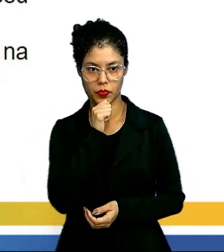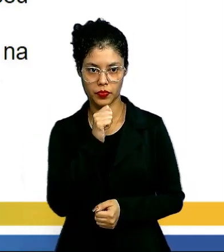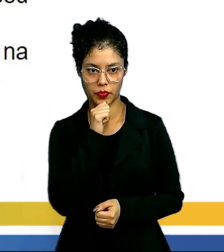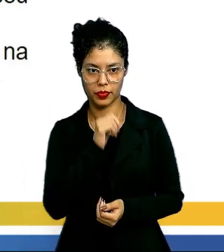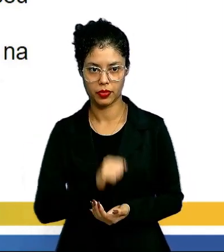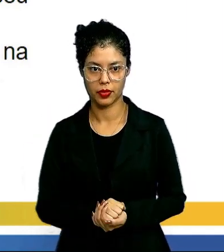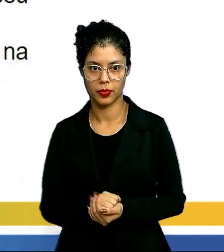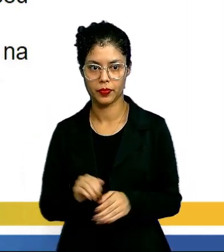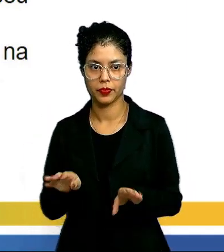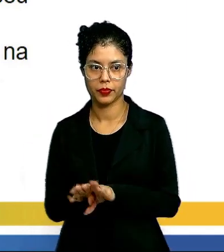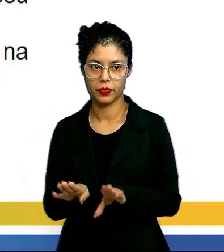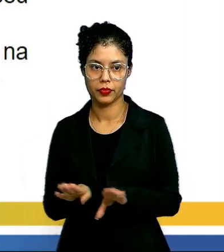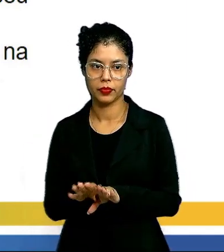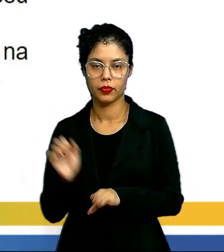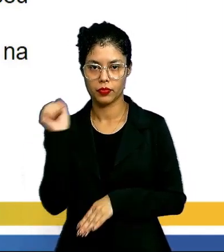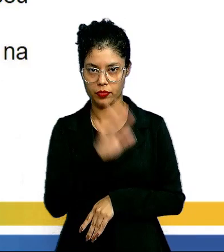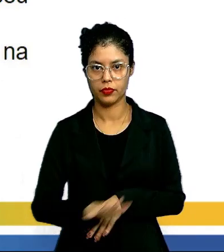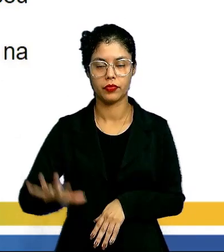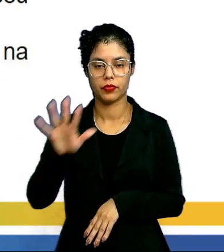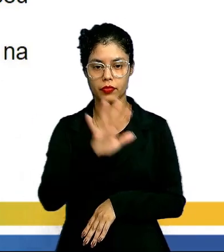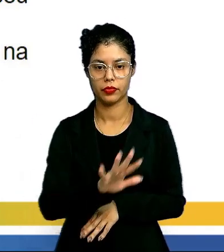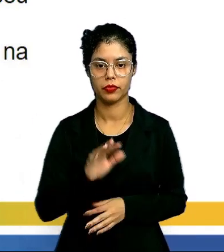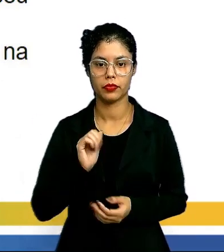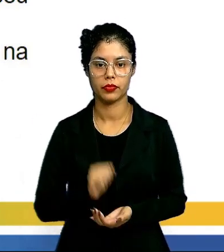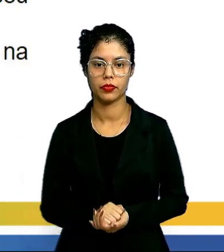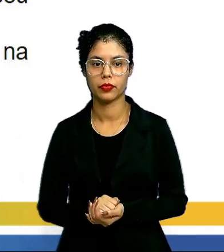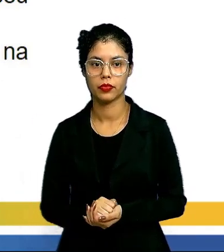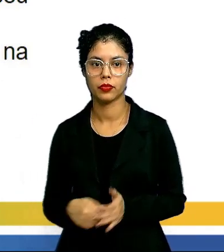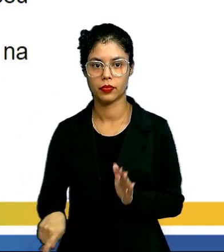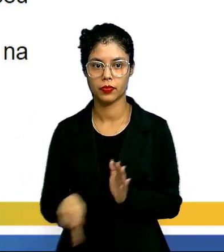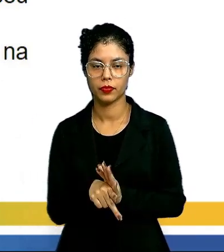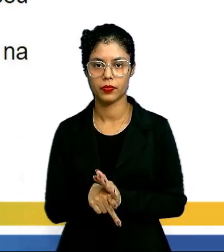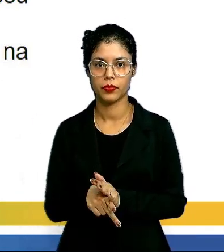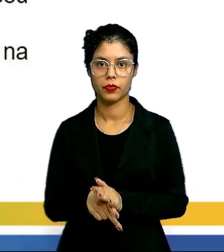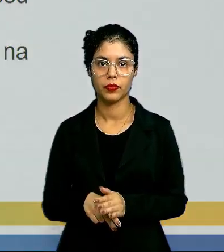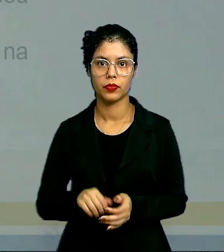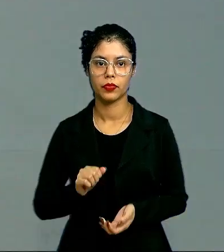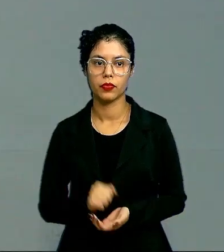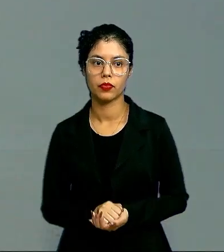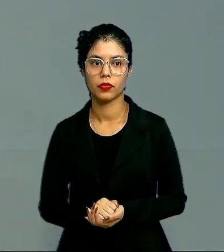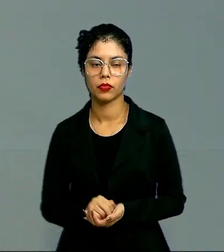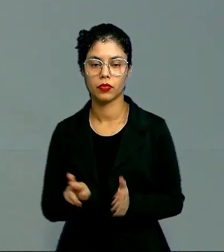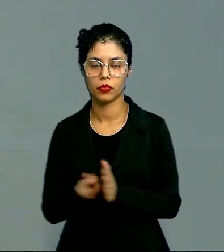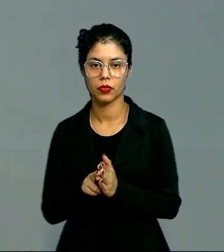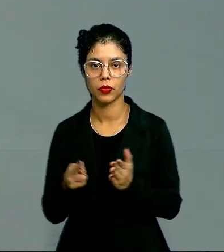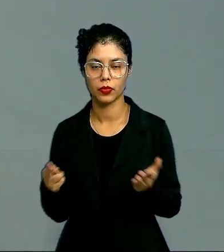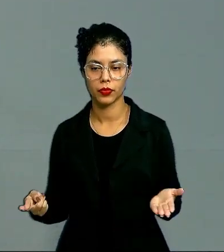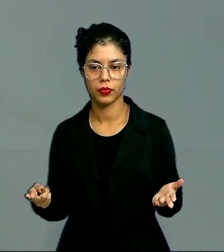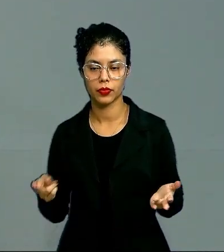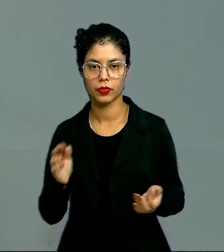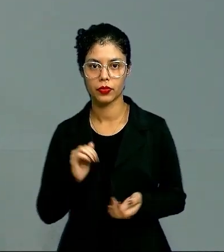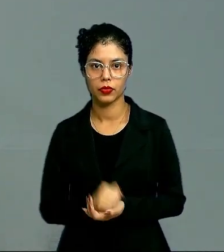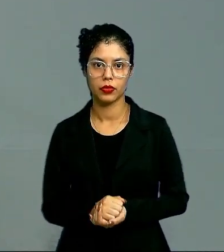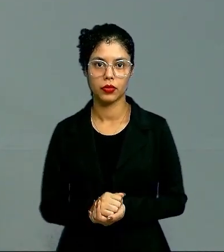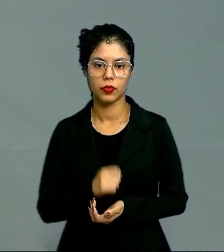eu não estou falando de um modo geral, eu estou falando especificamente da revista. Porque quando essa questão